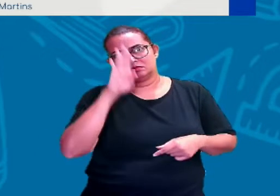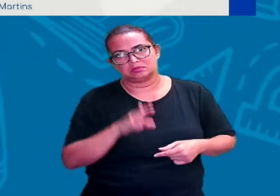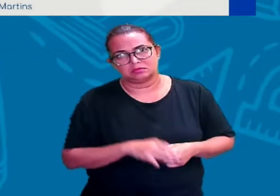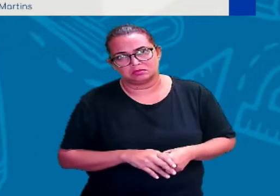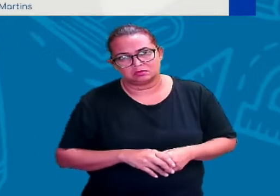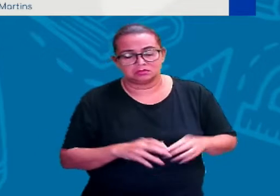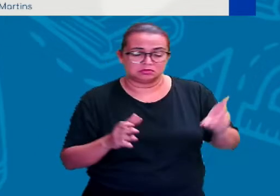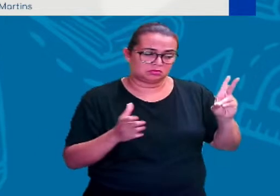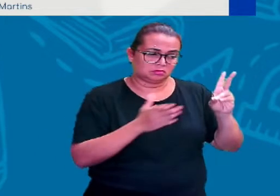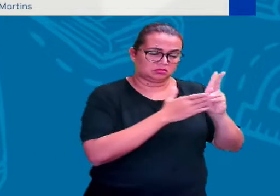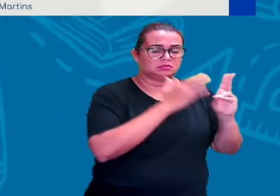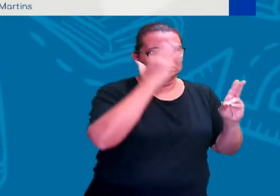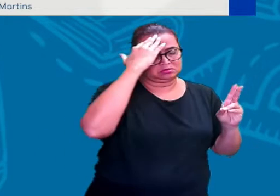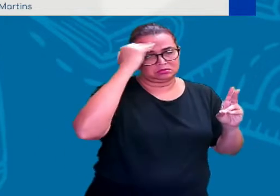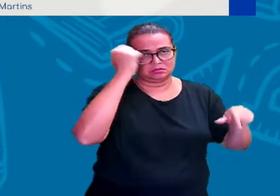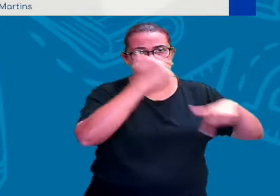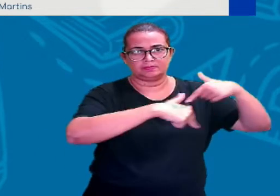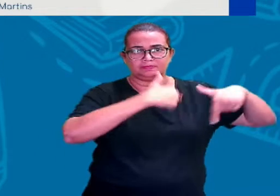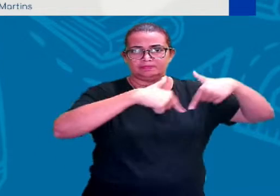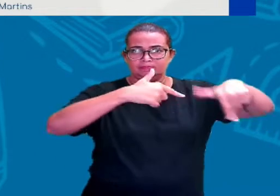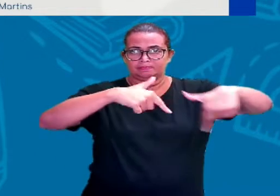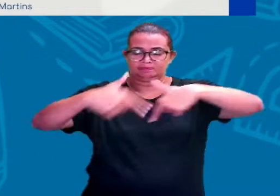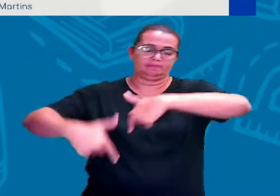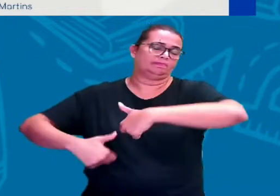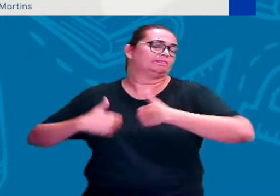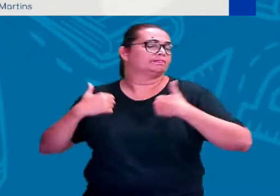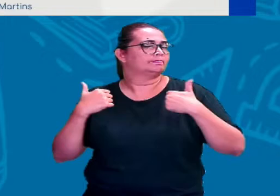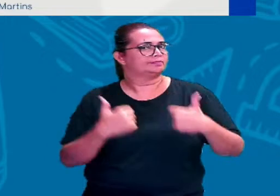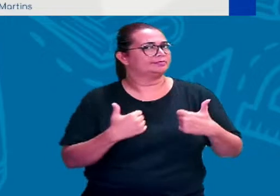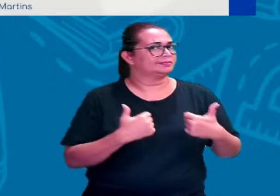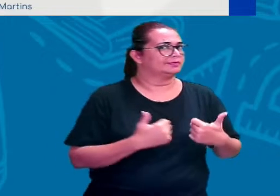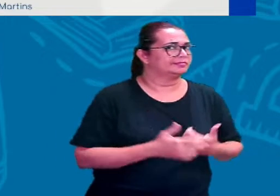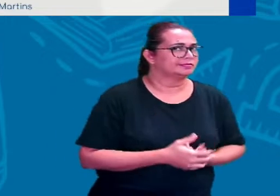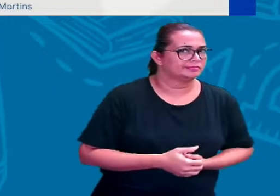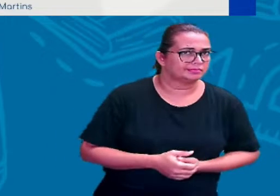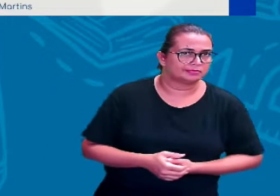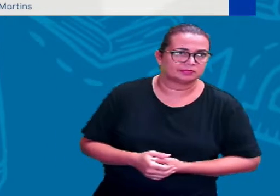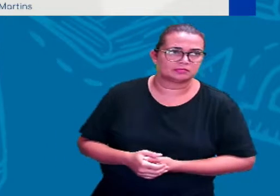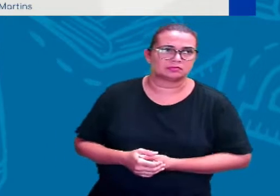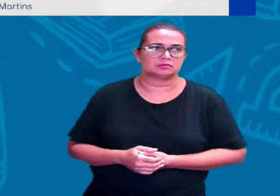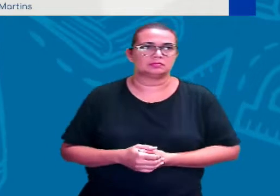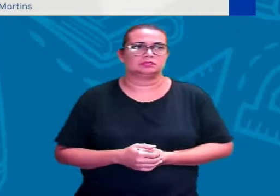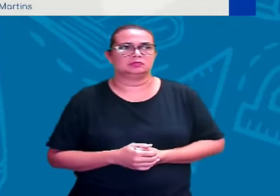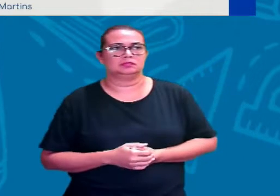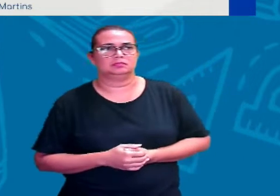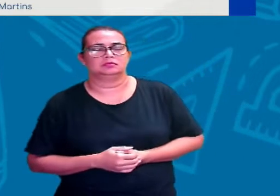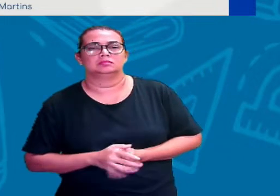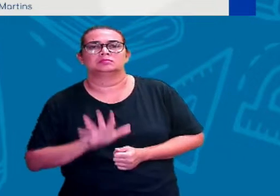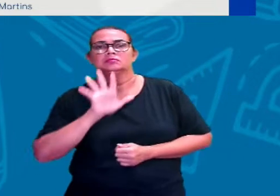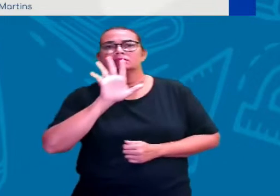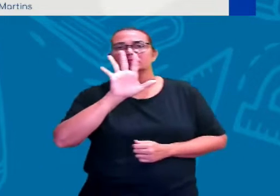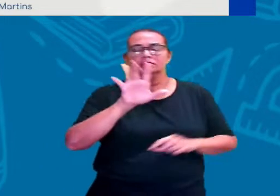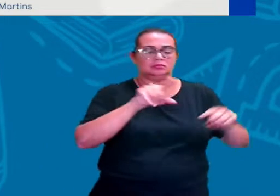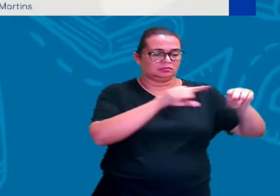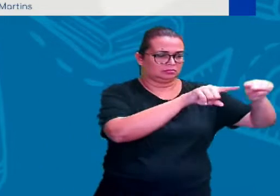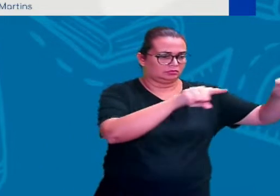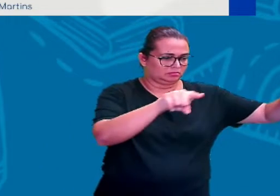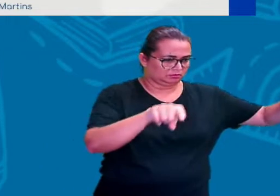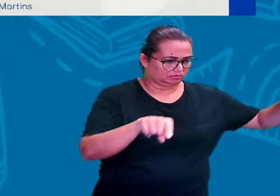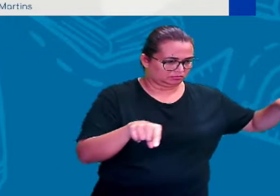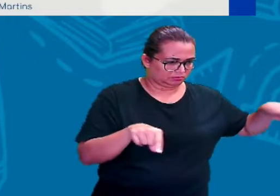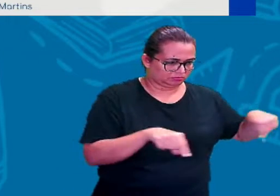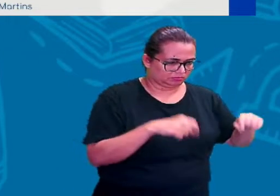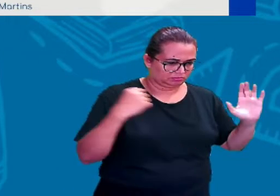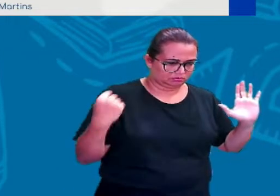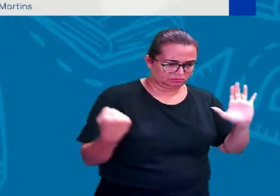conseguem fazer isso muito bem, tá? Então, o que seria, então, essa demarcação das